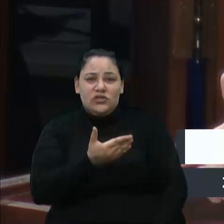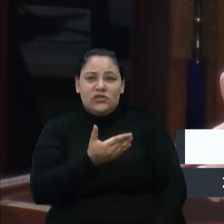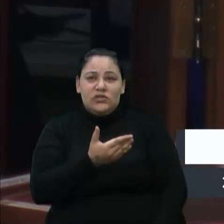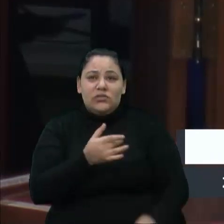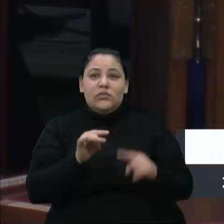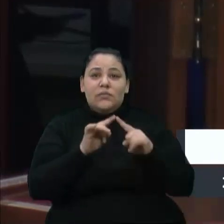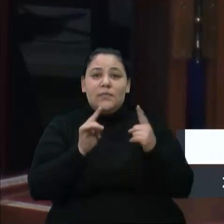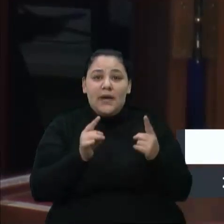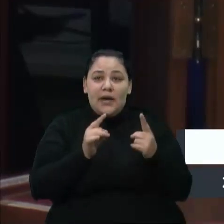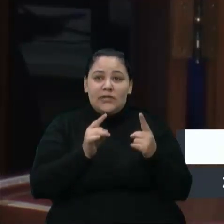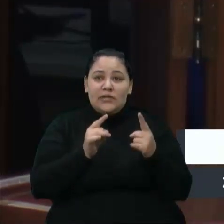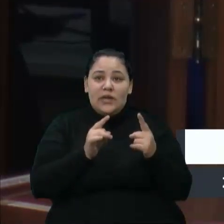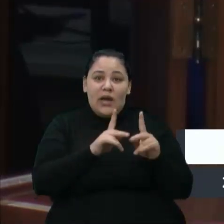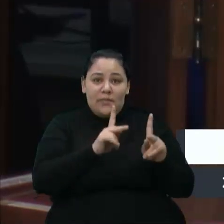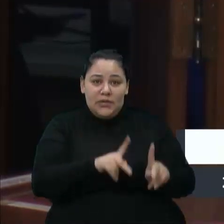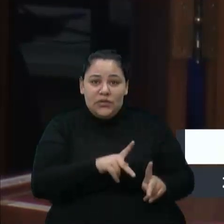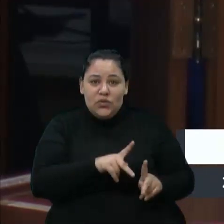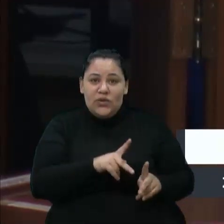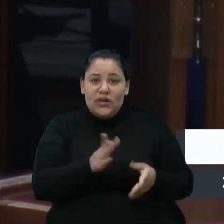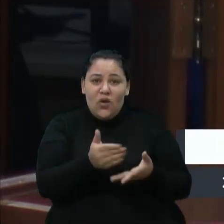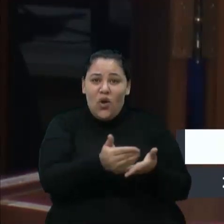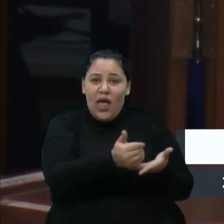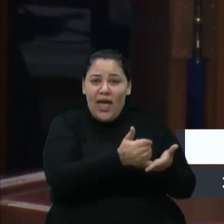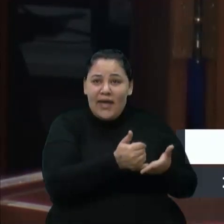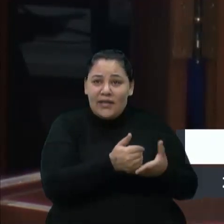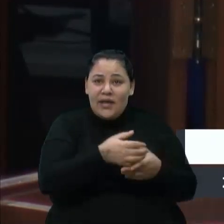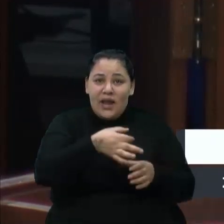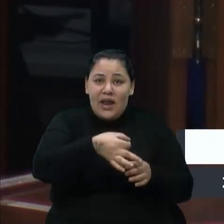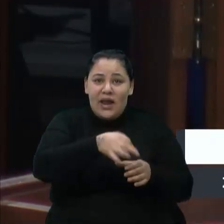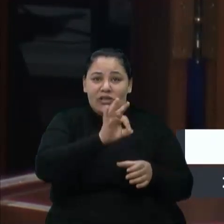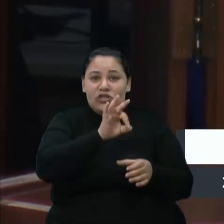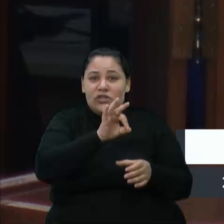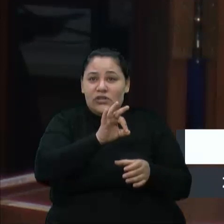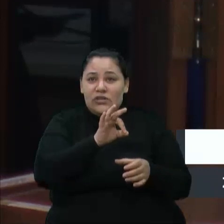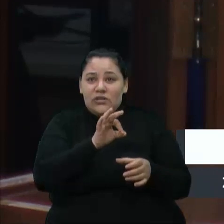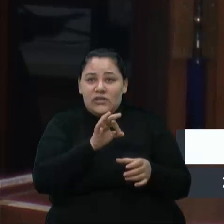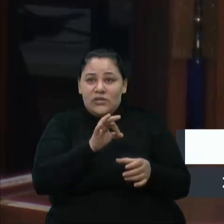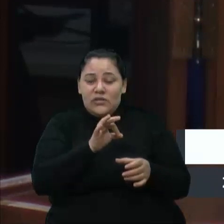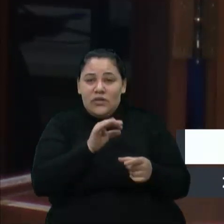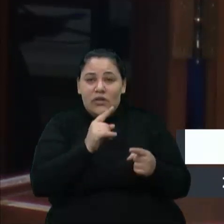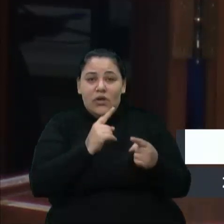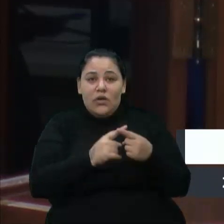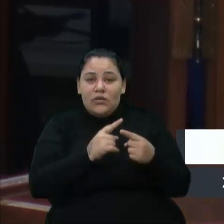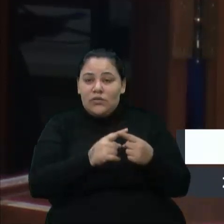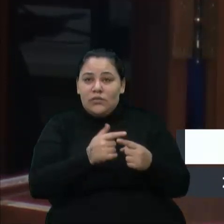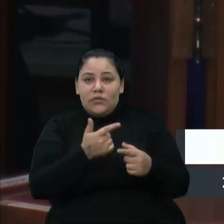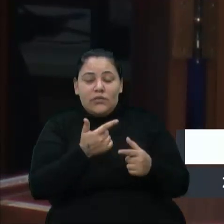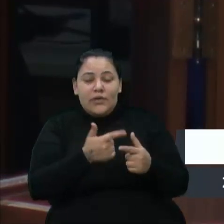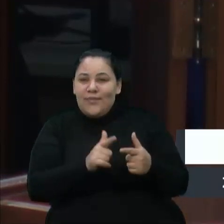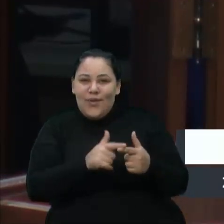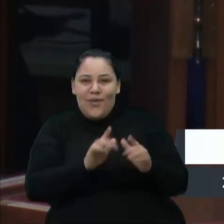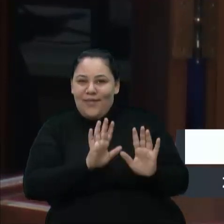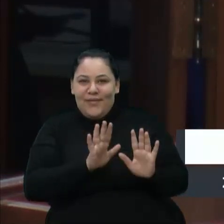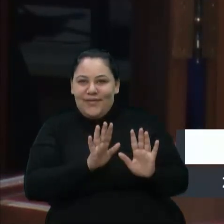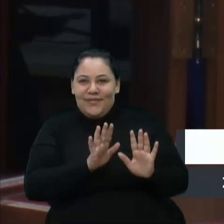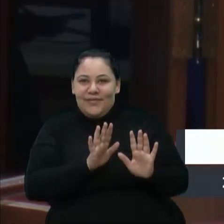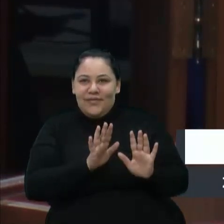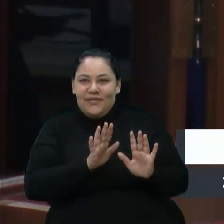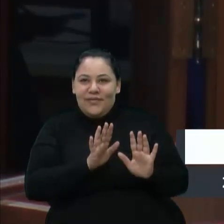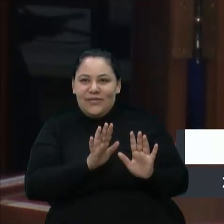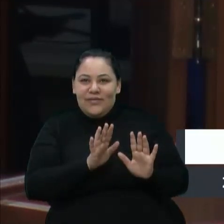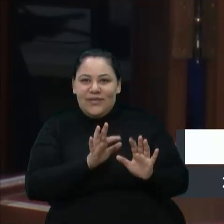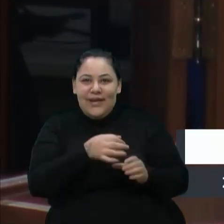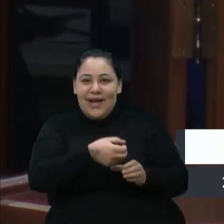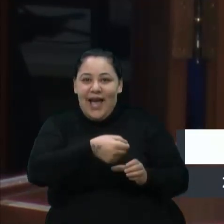de latinha, né, que seria um alumínio? Não tem problema algum, porque não é objetivo a latinha. A latinha não nos